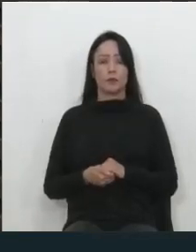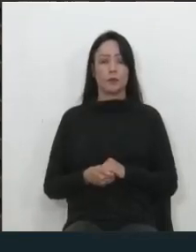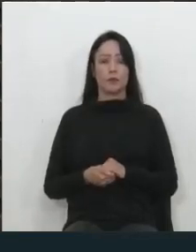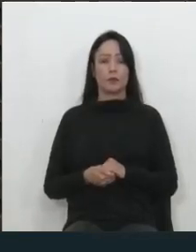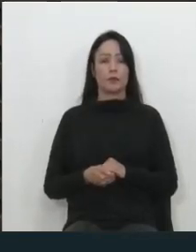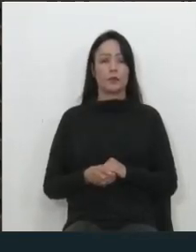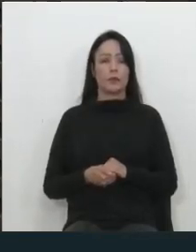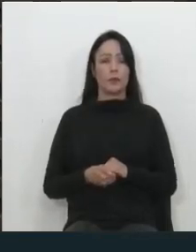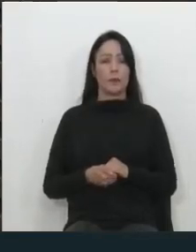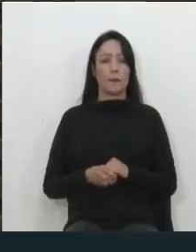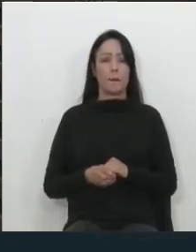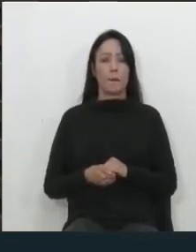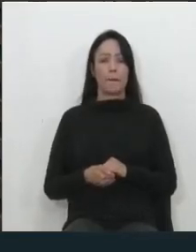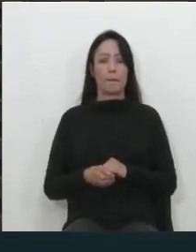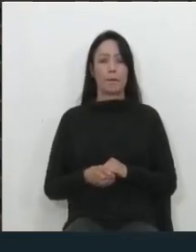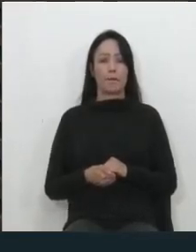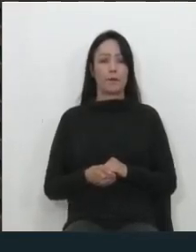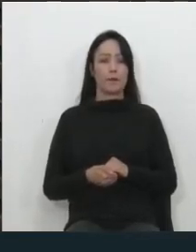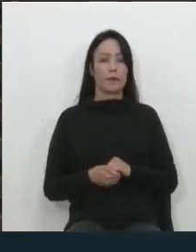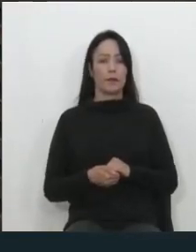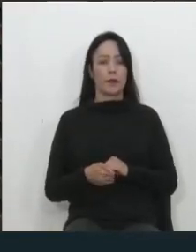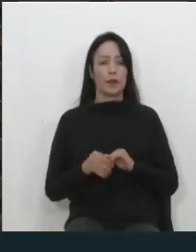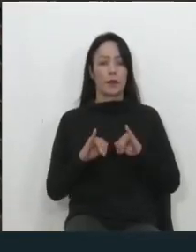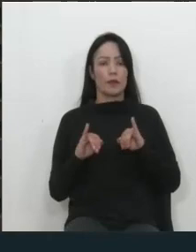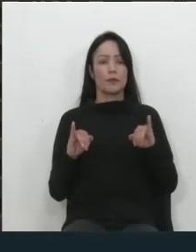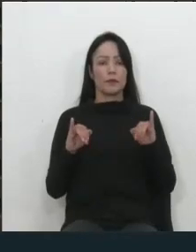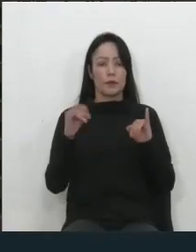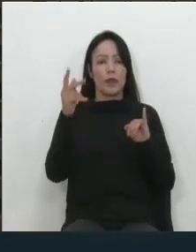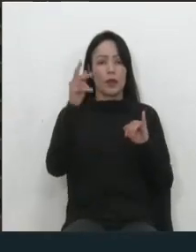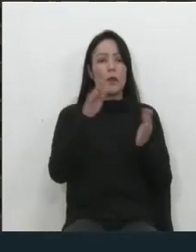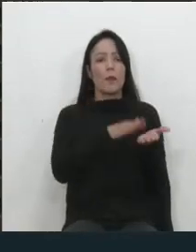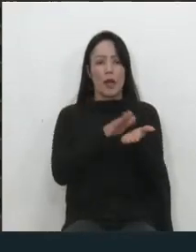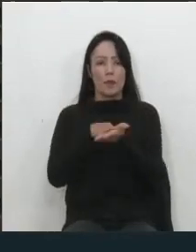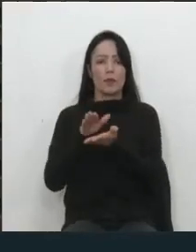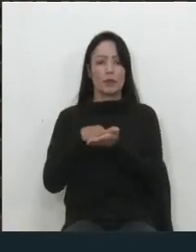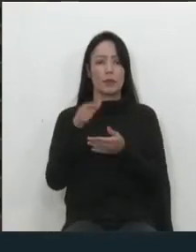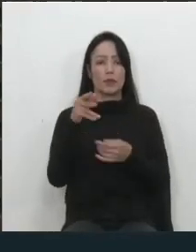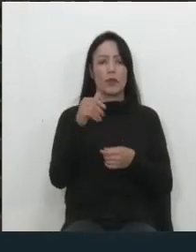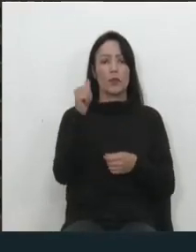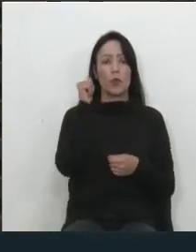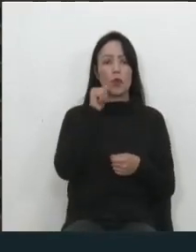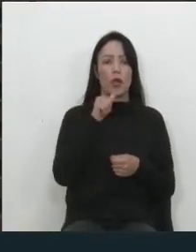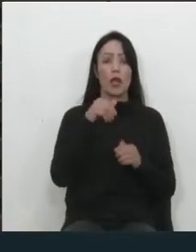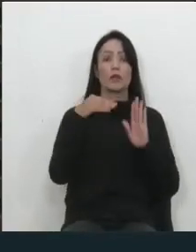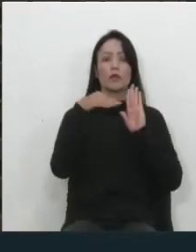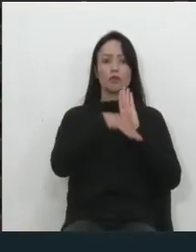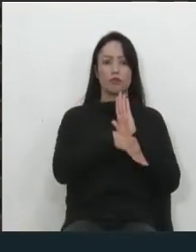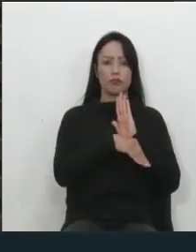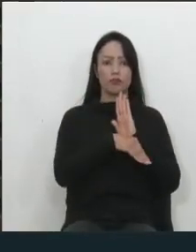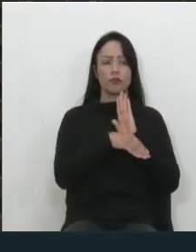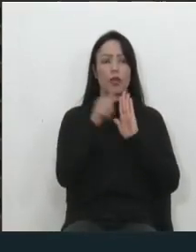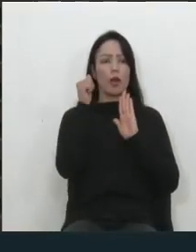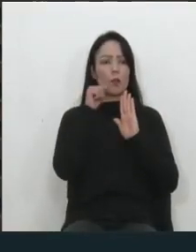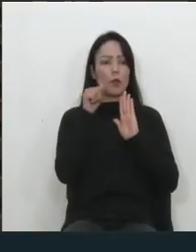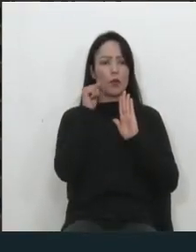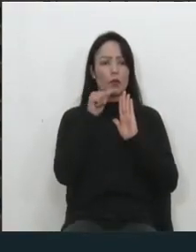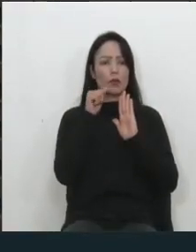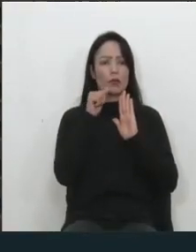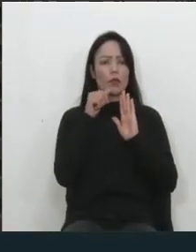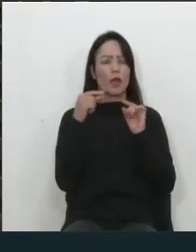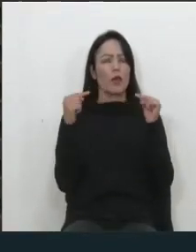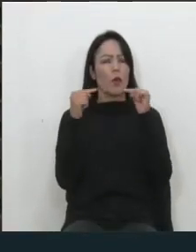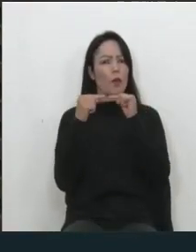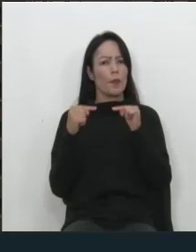pessoas, e aí eu quero dar aqui já o parabéns às mulheres, que diminuíram muito esse índice, porque o índice em relação à faixa etária, à